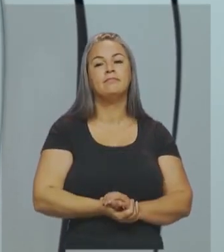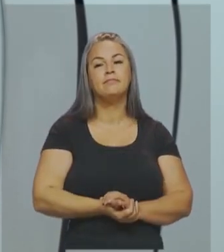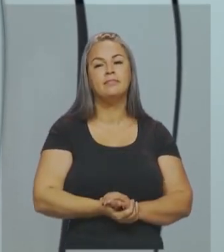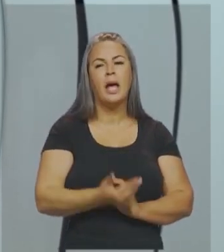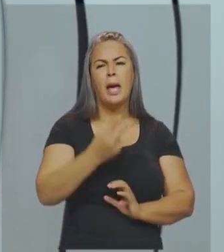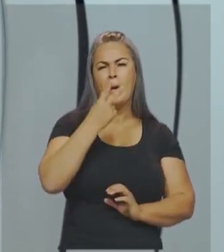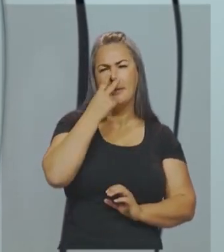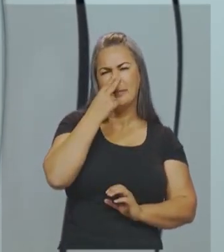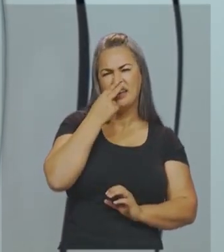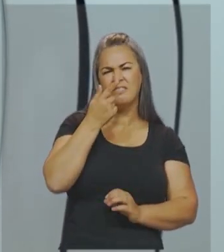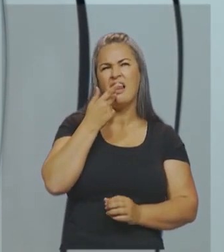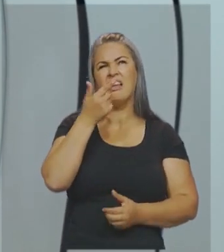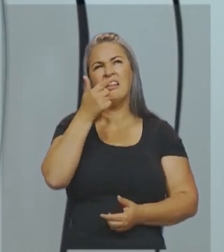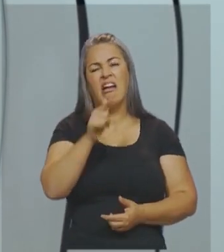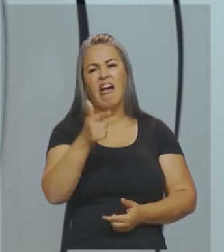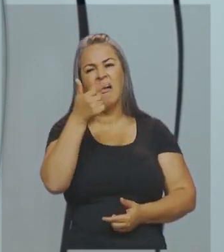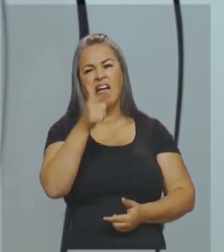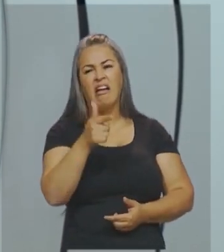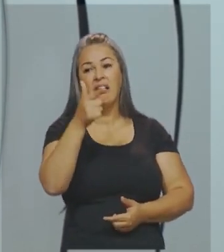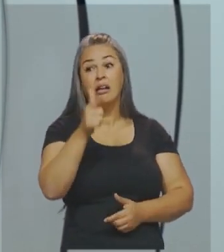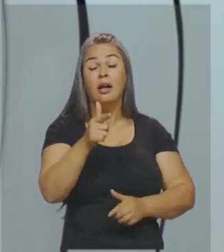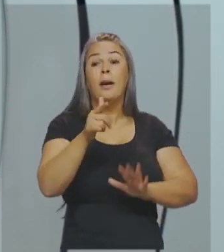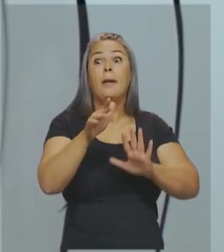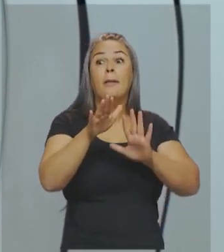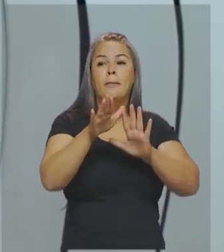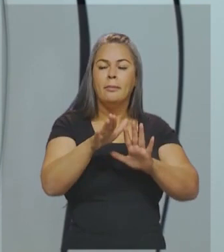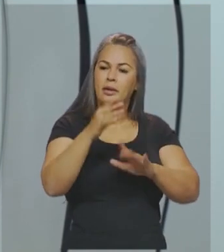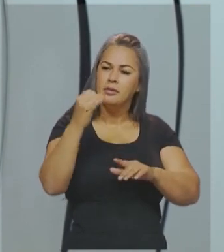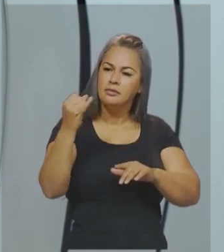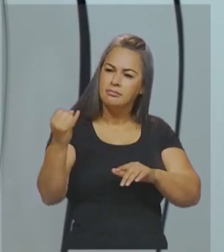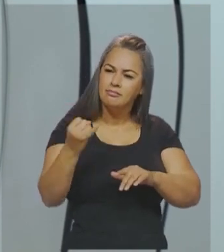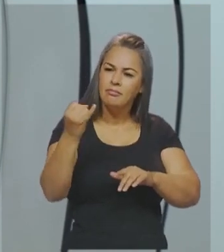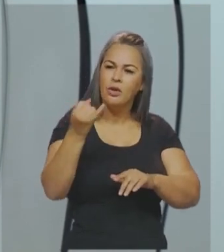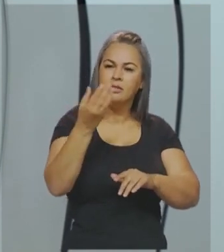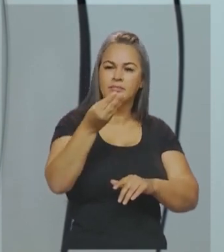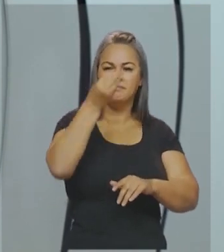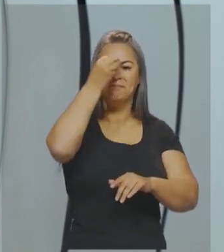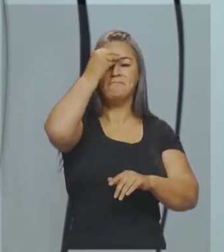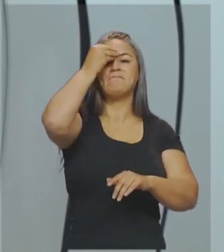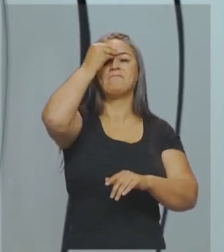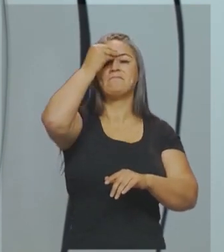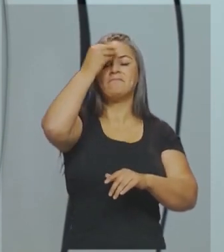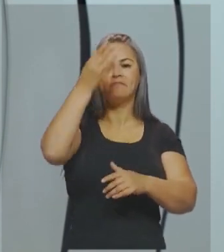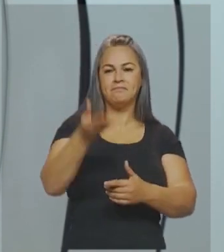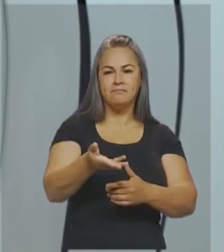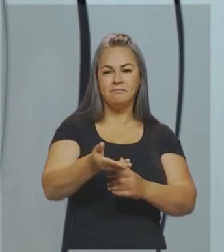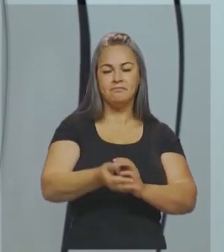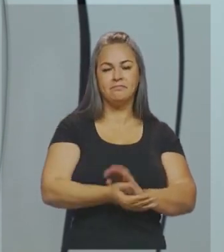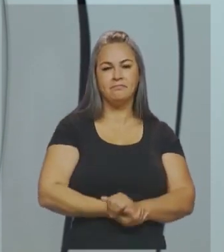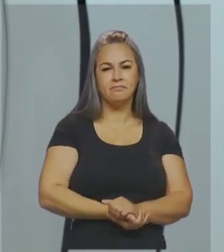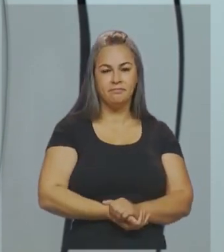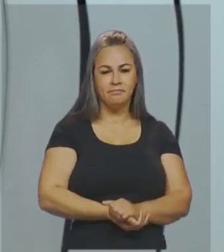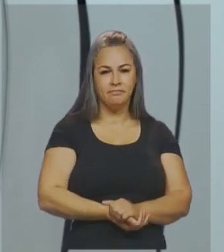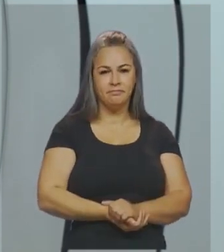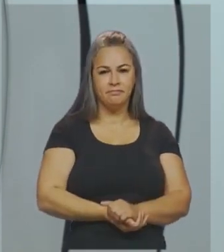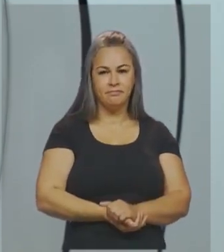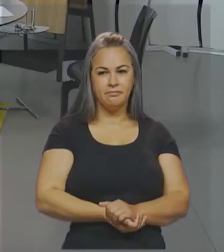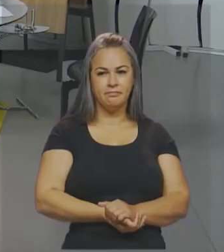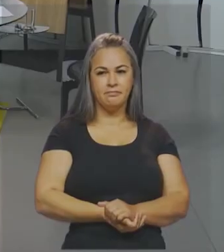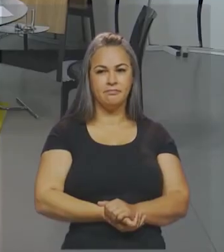ser repetido, é repetido para aprender, tá? Não parece, não. É para